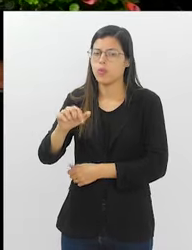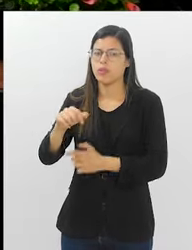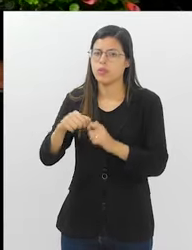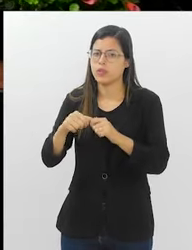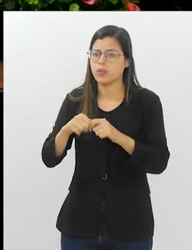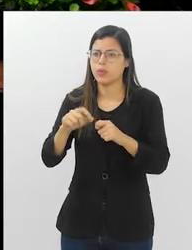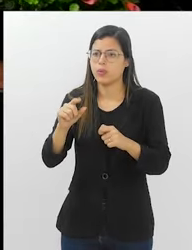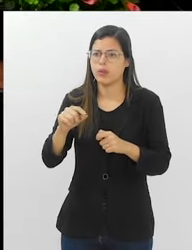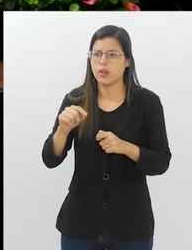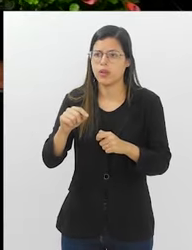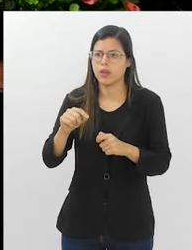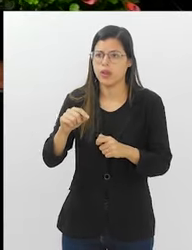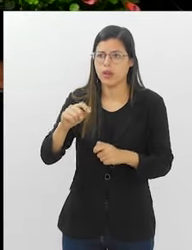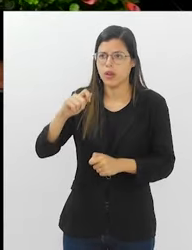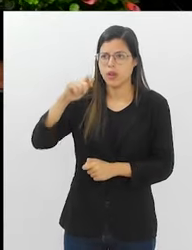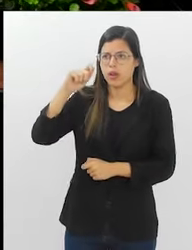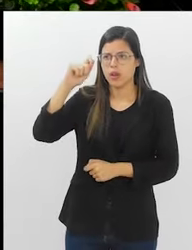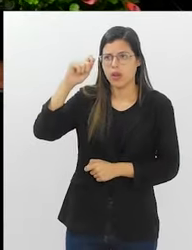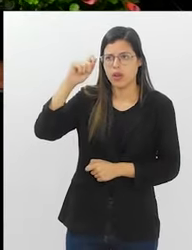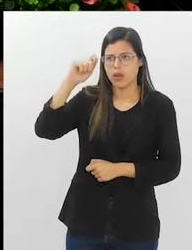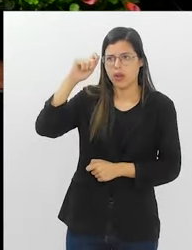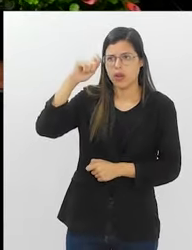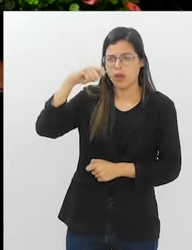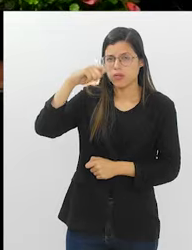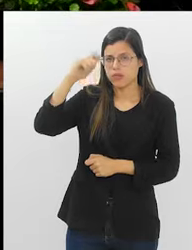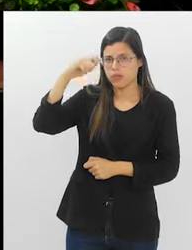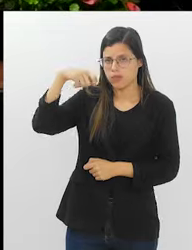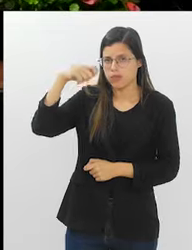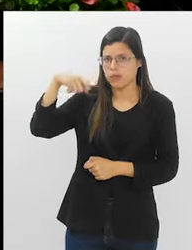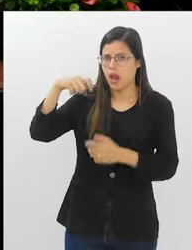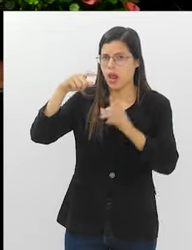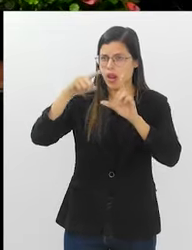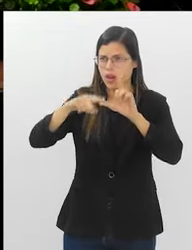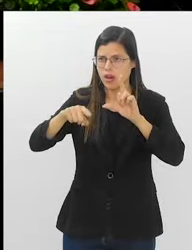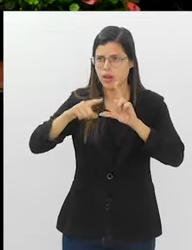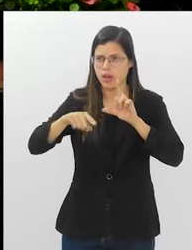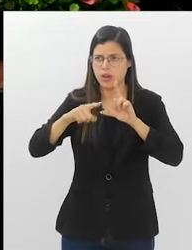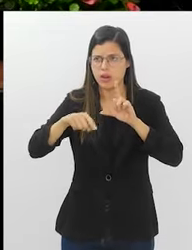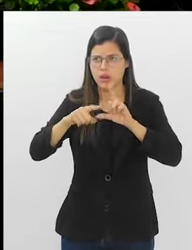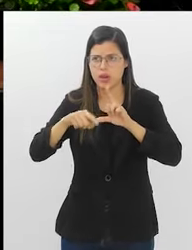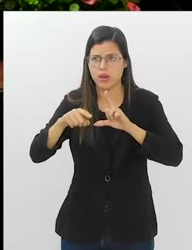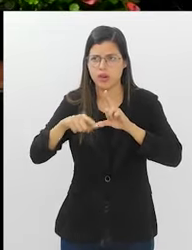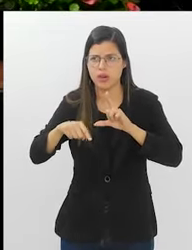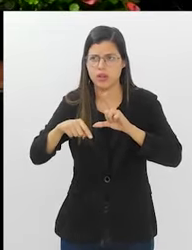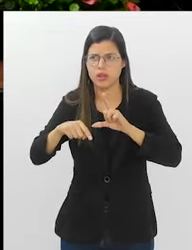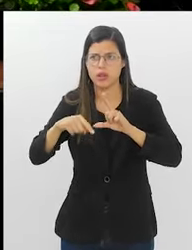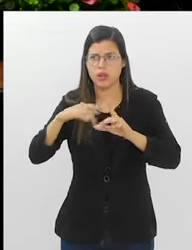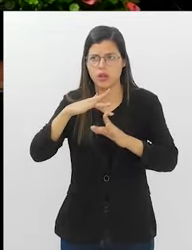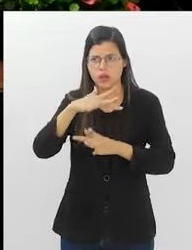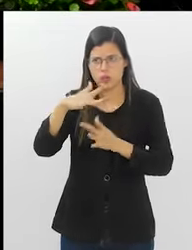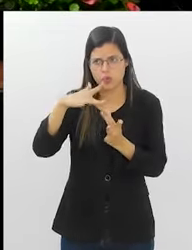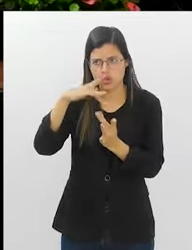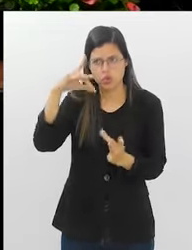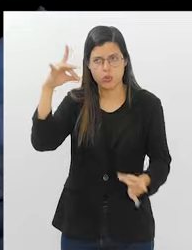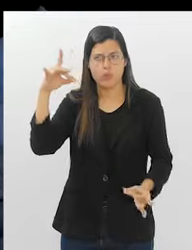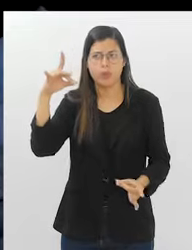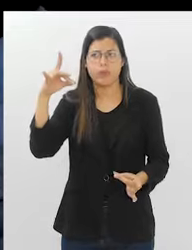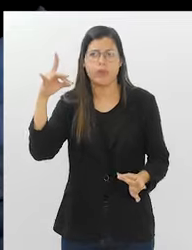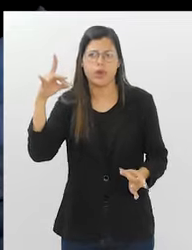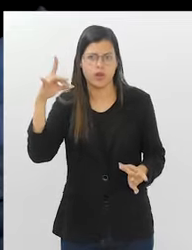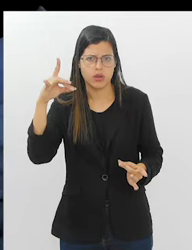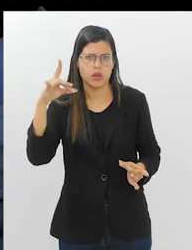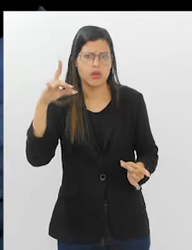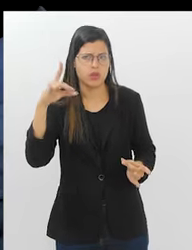ele traça exatamente a letra, pode traçar dois espíritos. A comparação